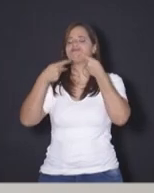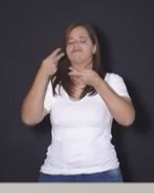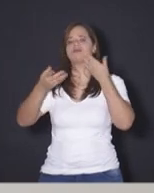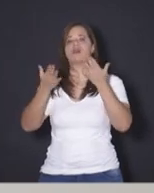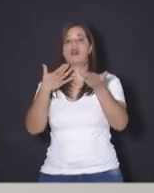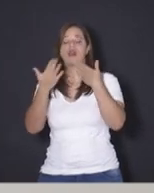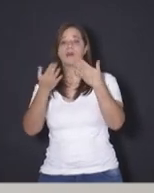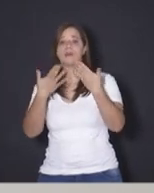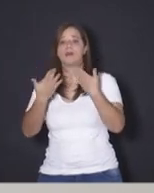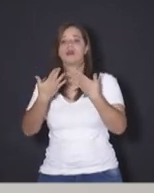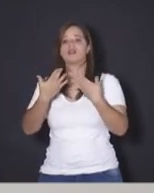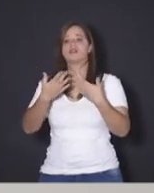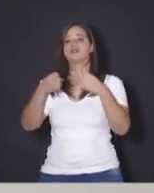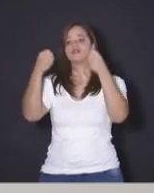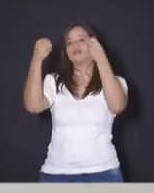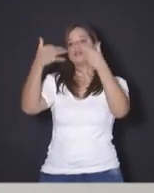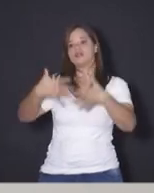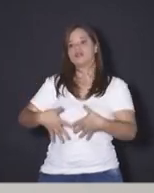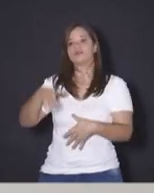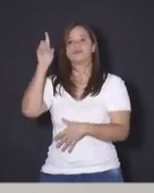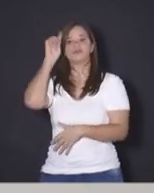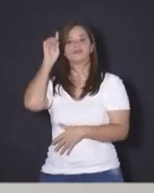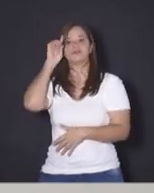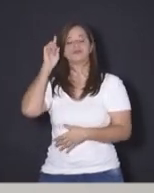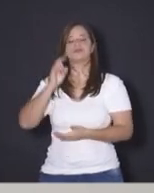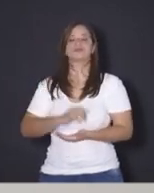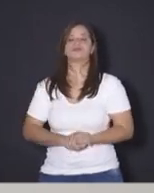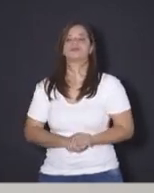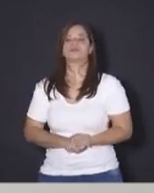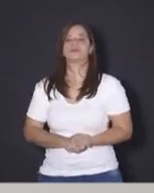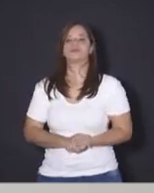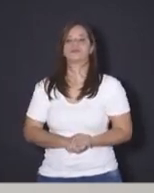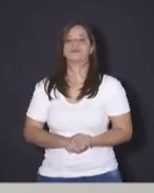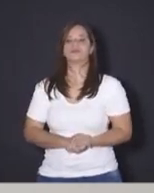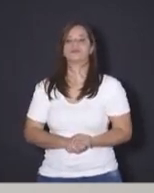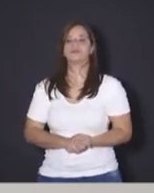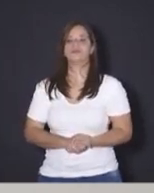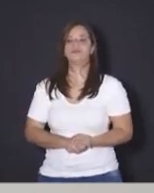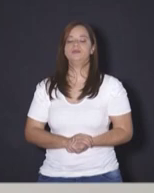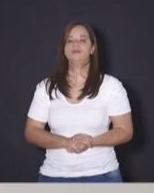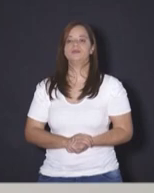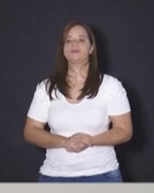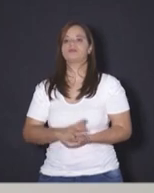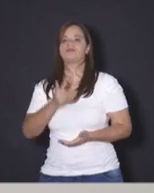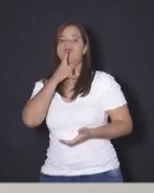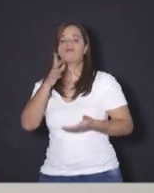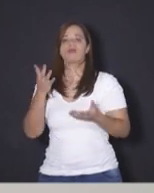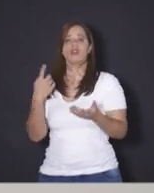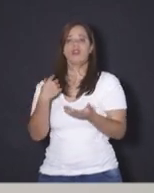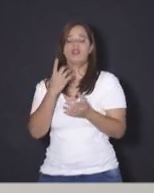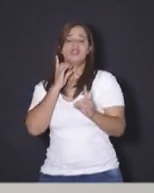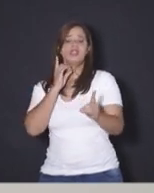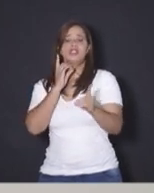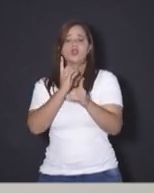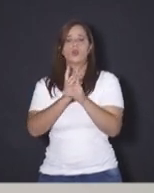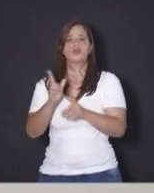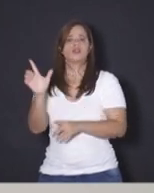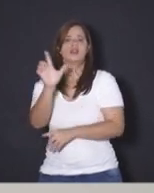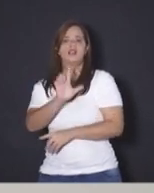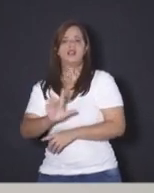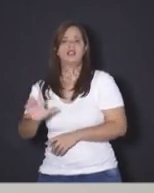nossas falhas o game nós vamos encontrar na literatura